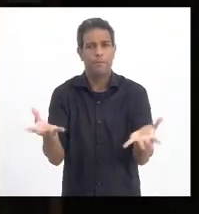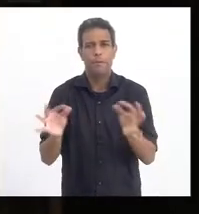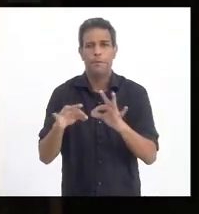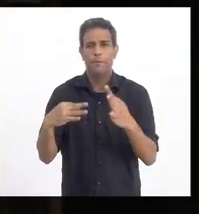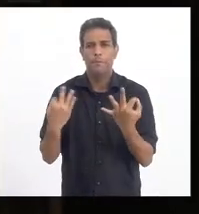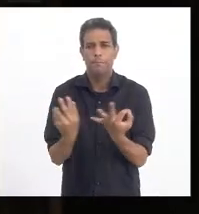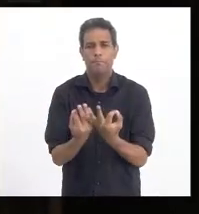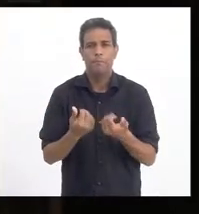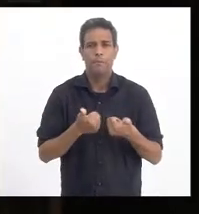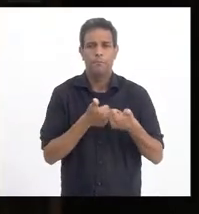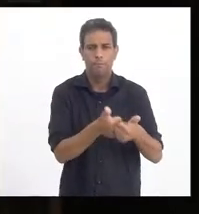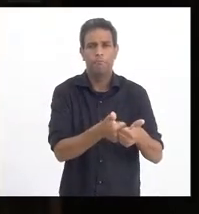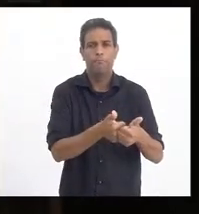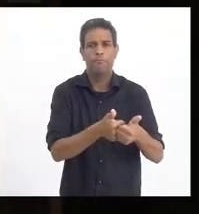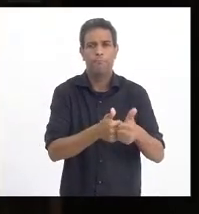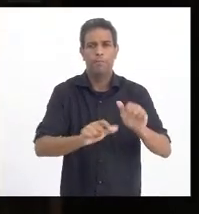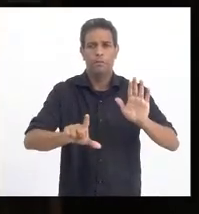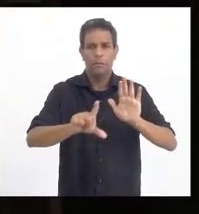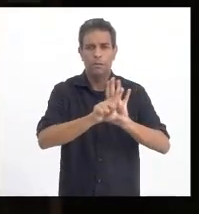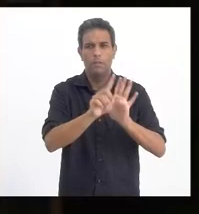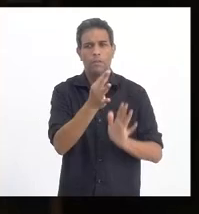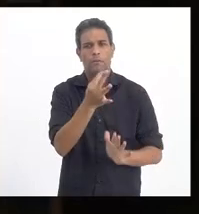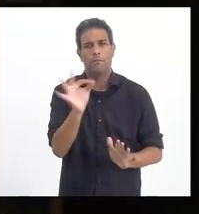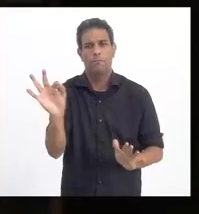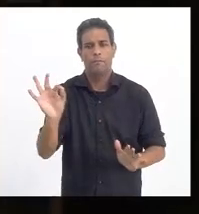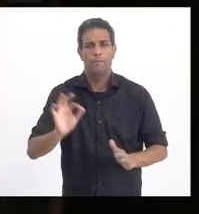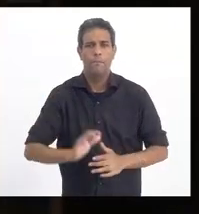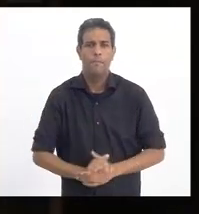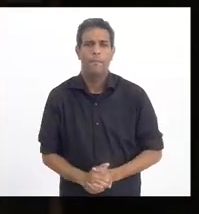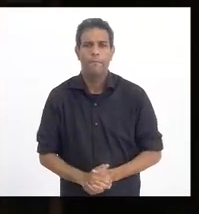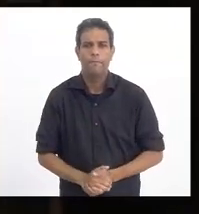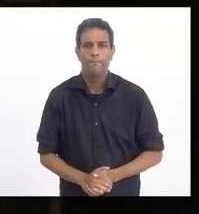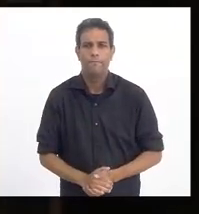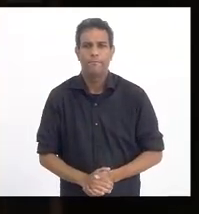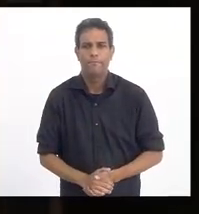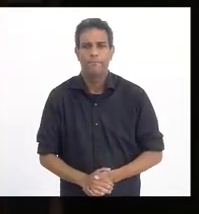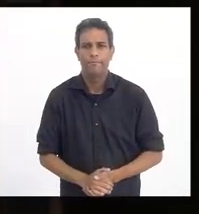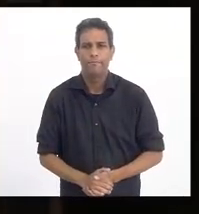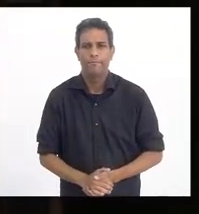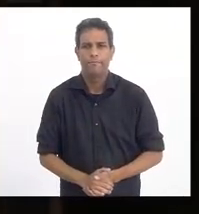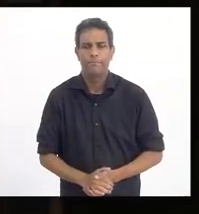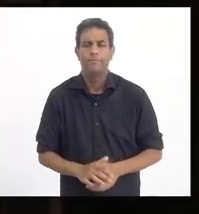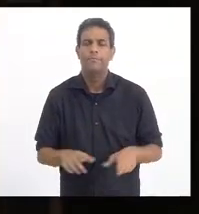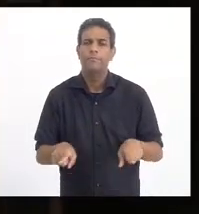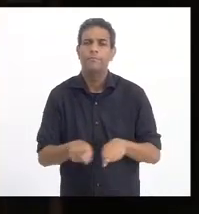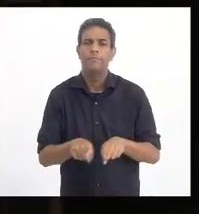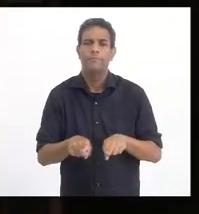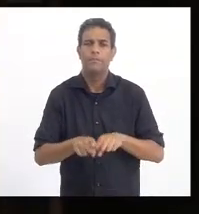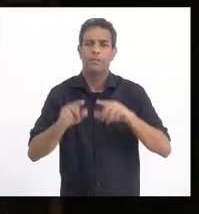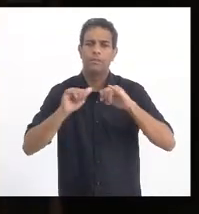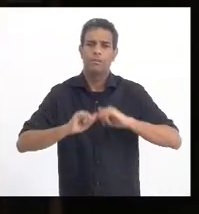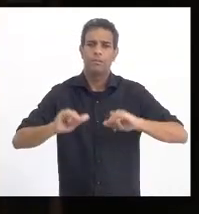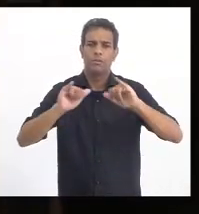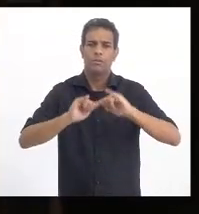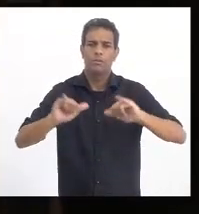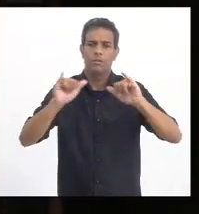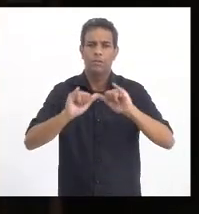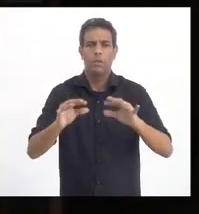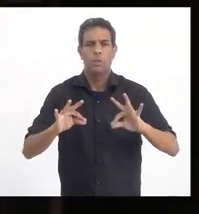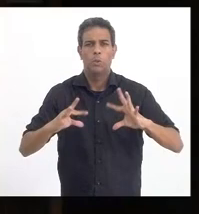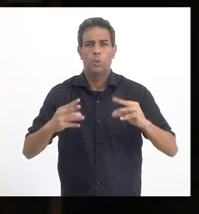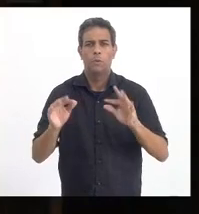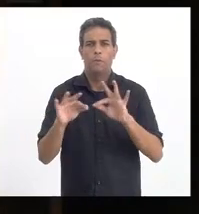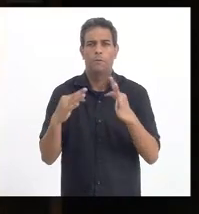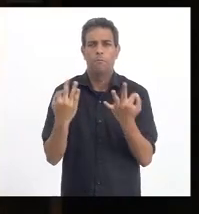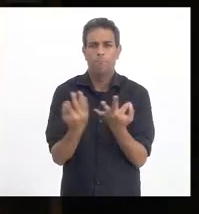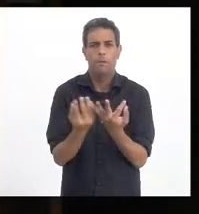ela tá seguindo a Legislação Federal e a declaração de beneficiário nós colocamos